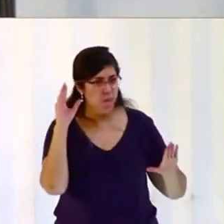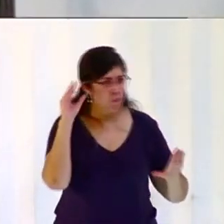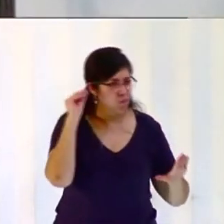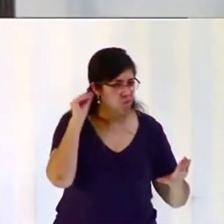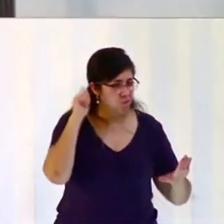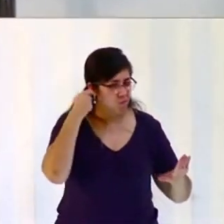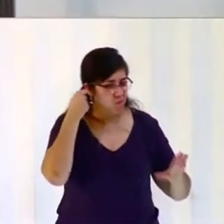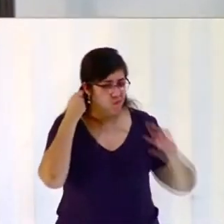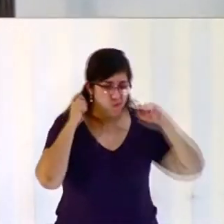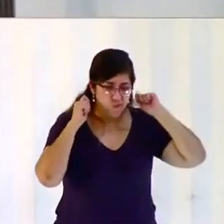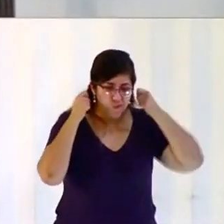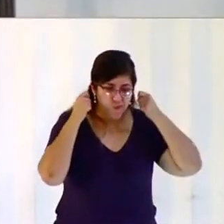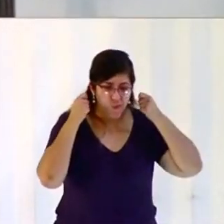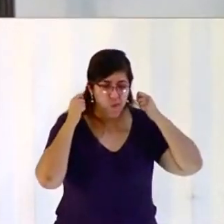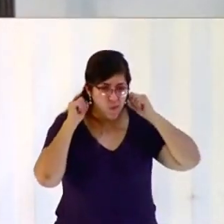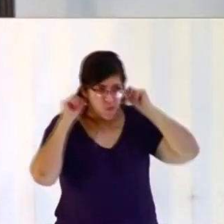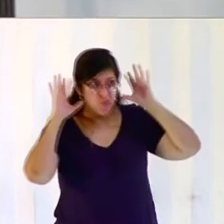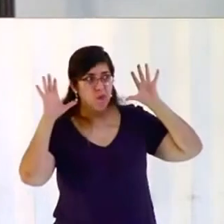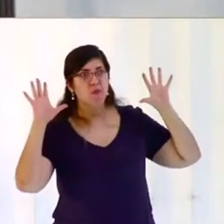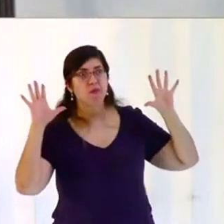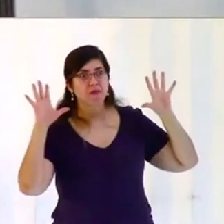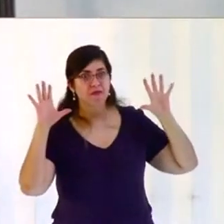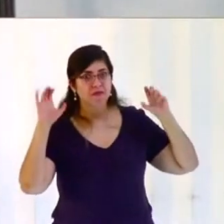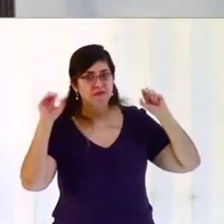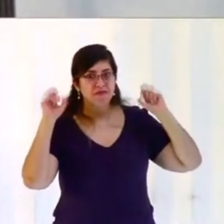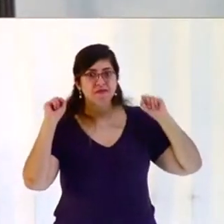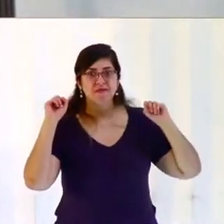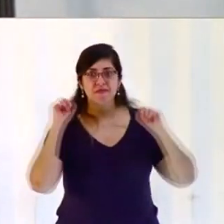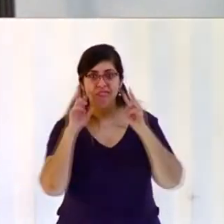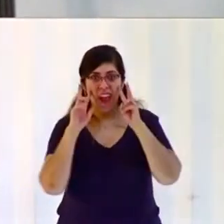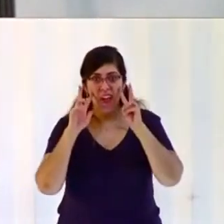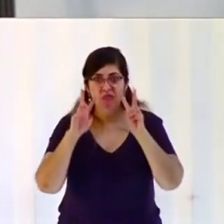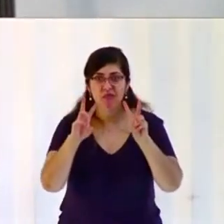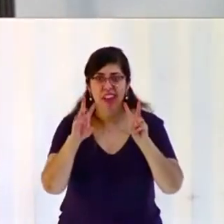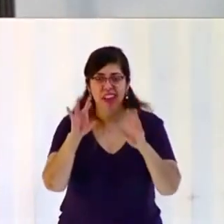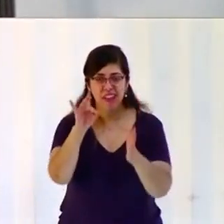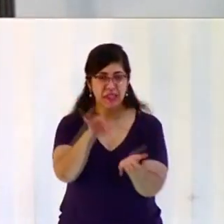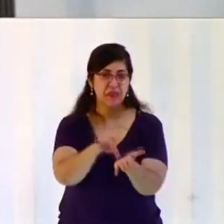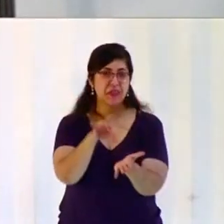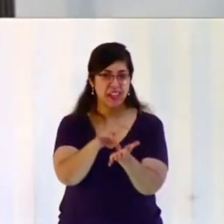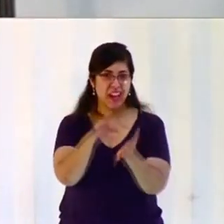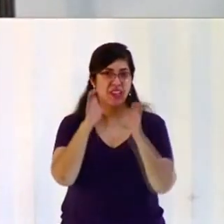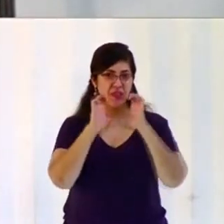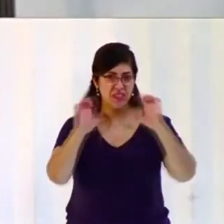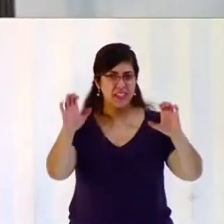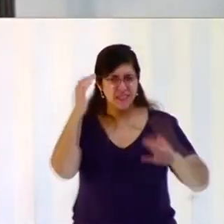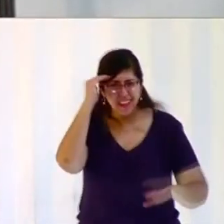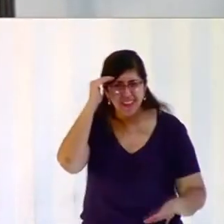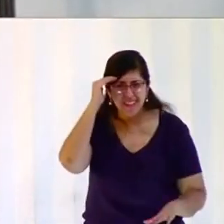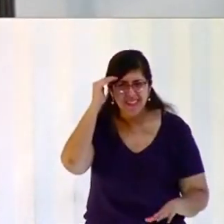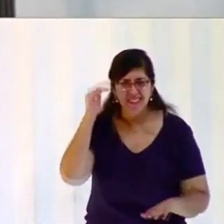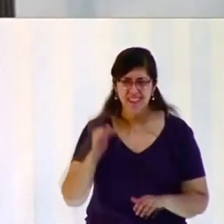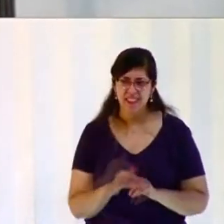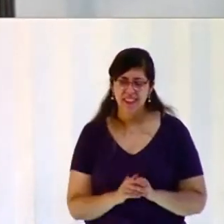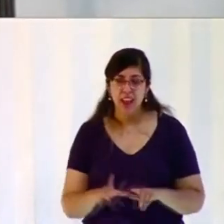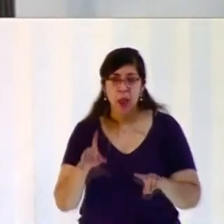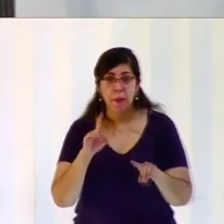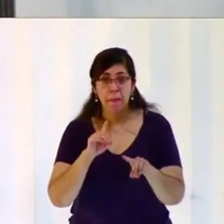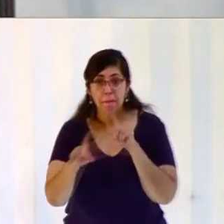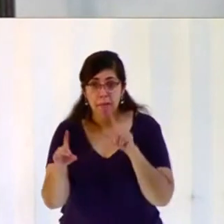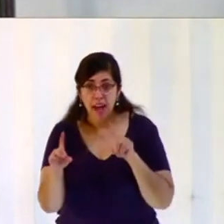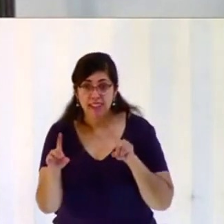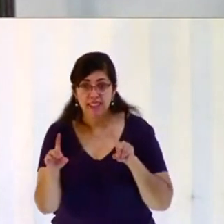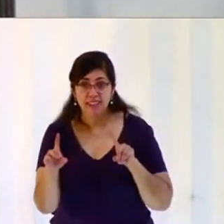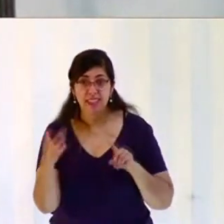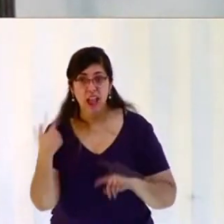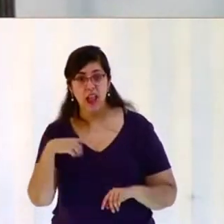de Jesus. A autoridade de Jesus está mantida nele, é dele, a autoridade é dele, mas ele